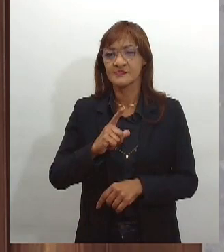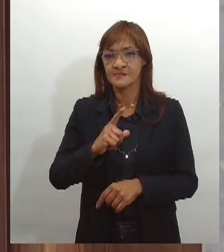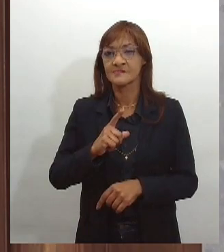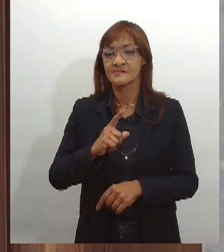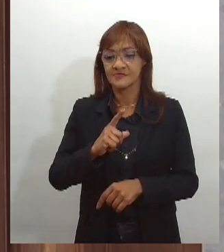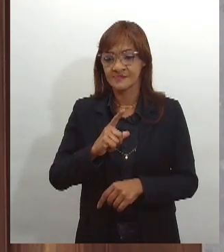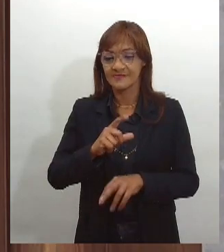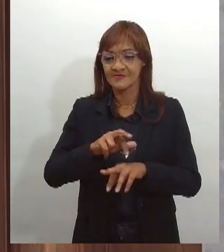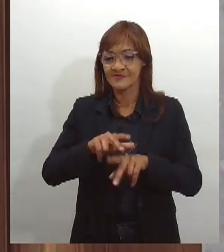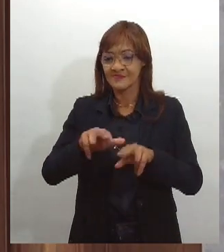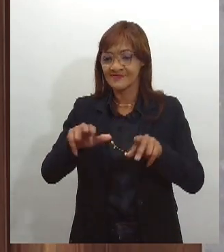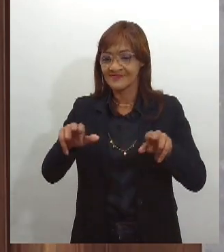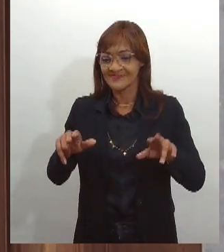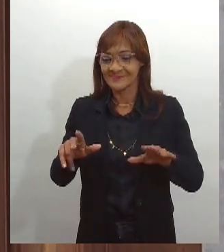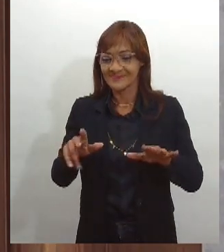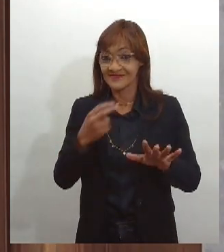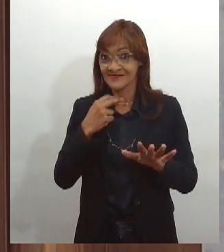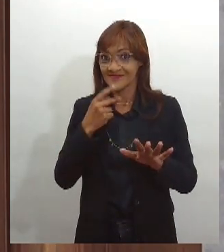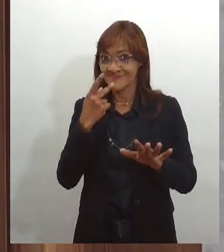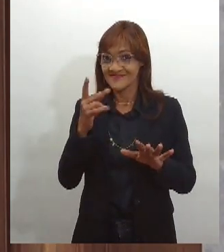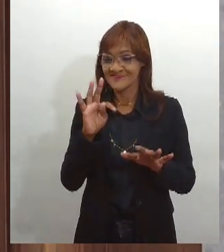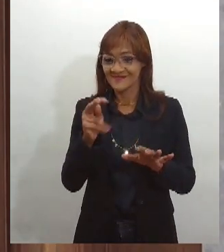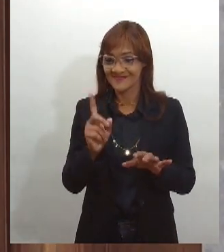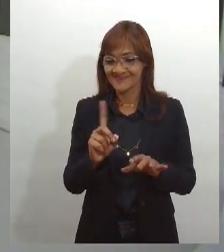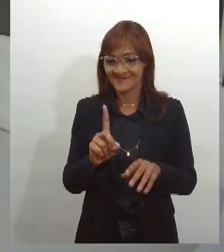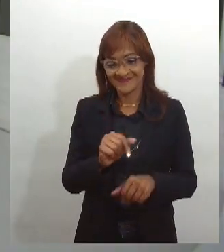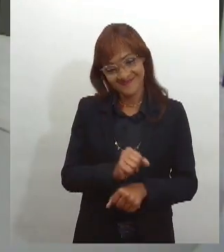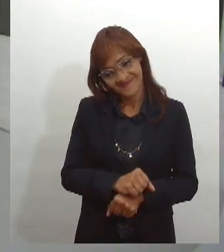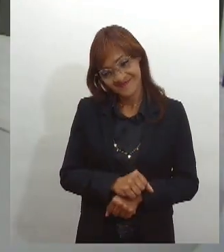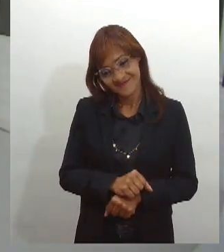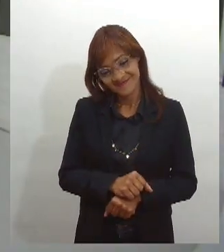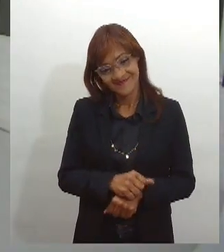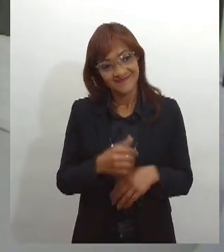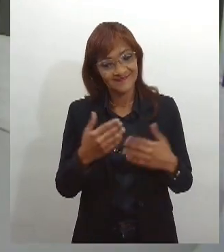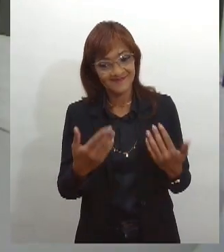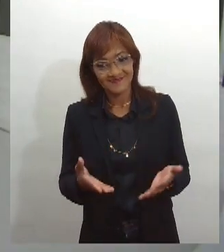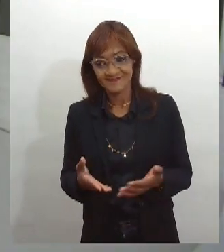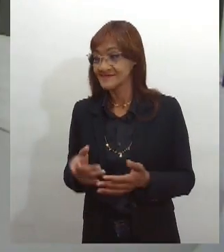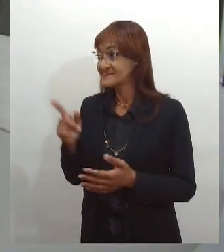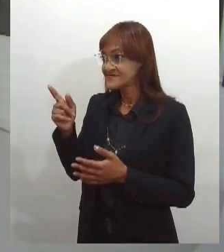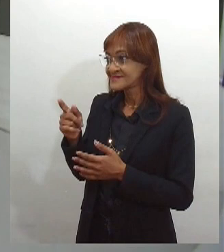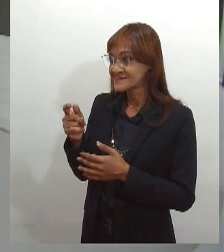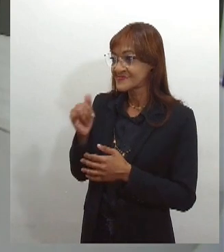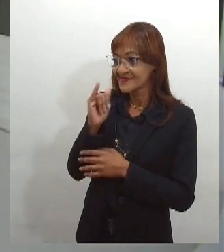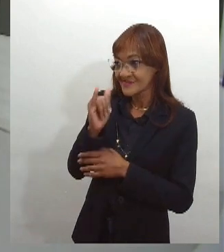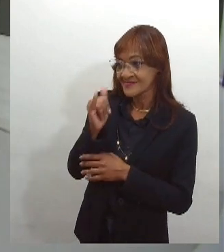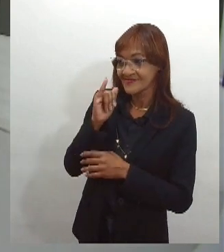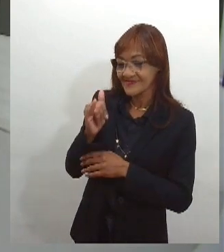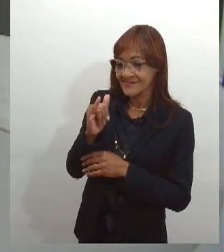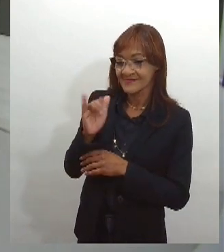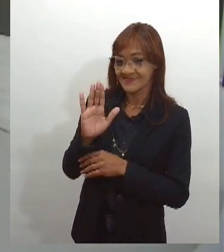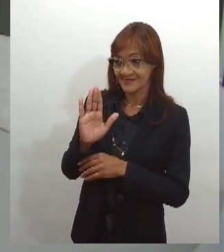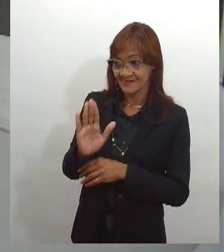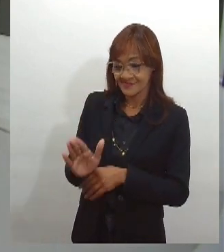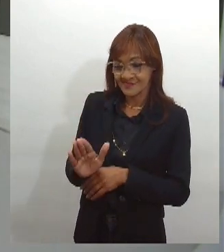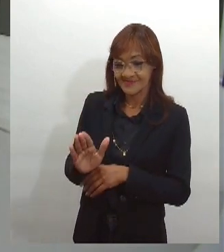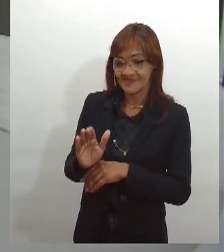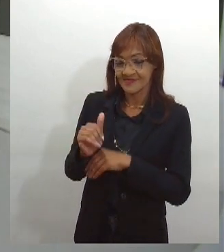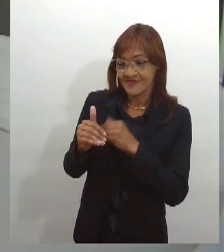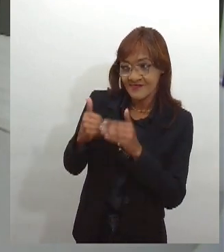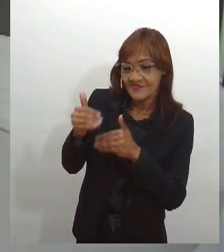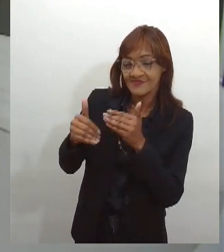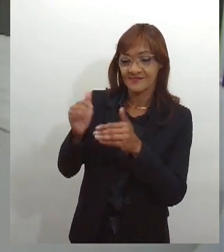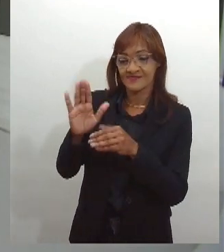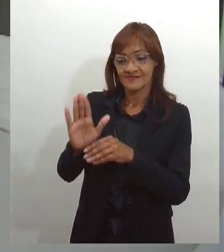adiantar, porque aí... Muita coisa. A gente vai contando aos pouquinhos, sim, né? Sim. E aí é mais uma oportunidade para que você